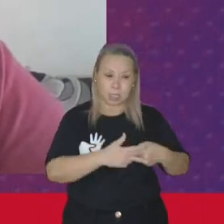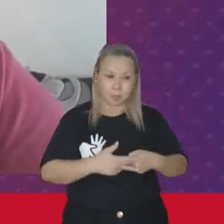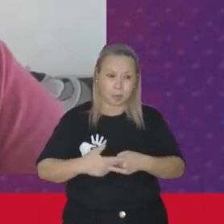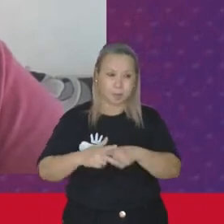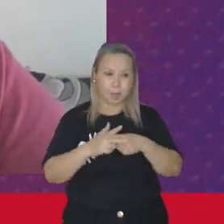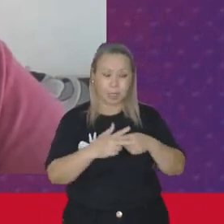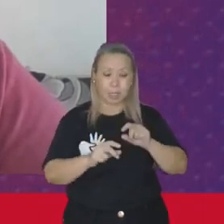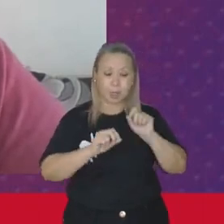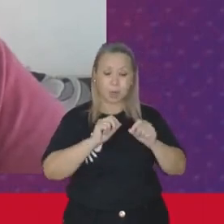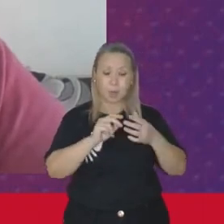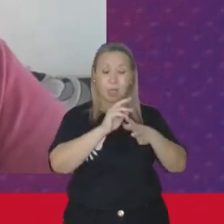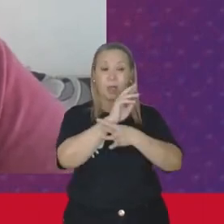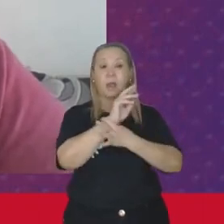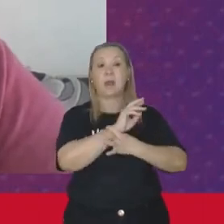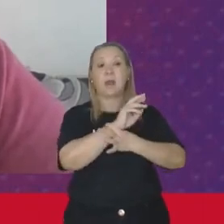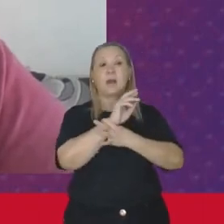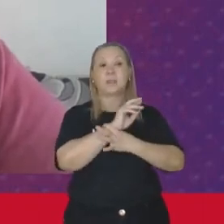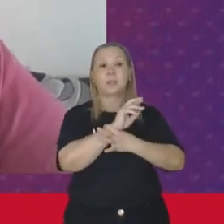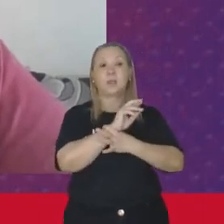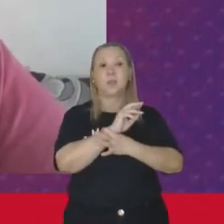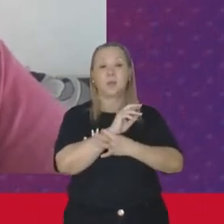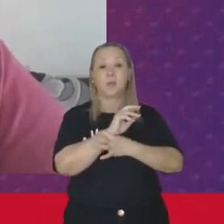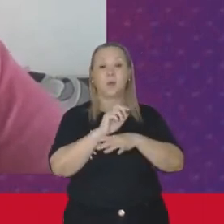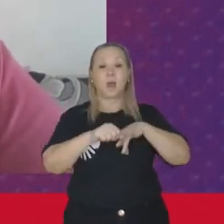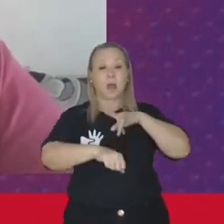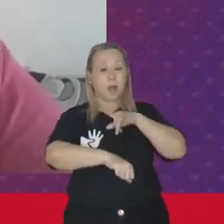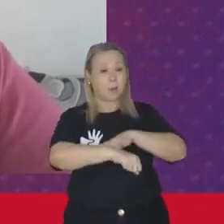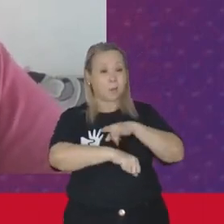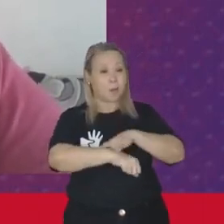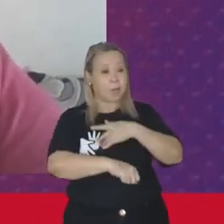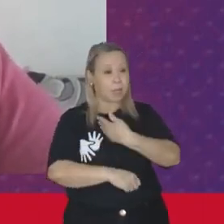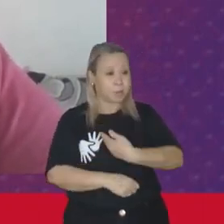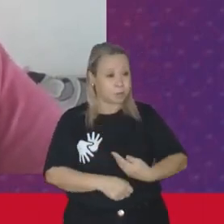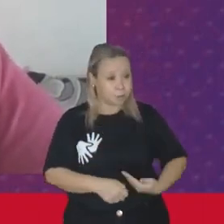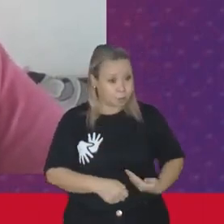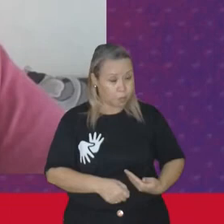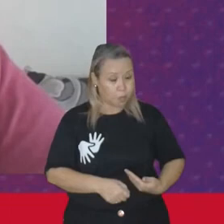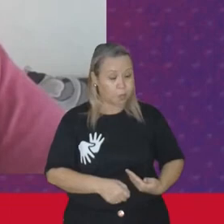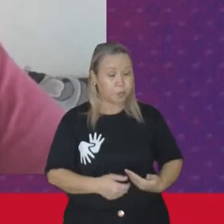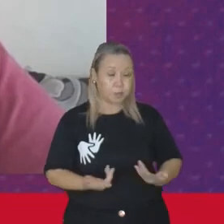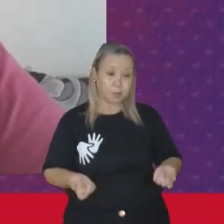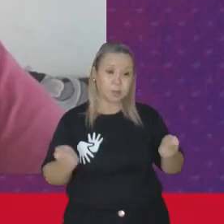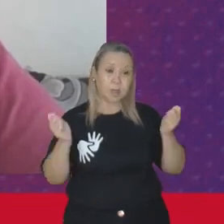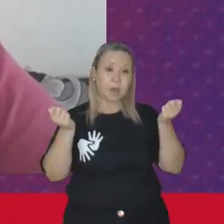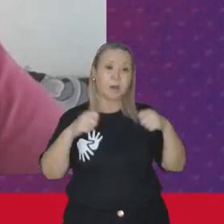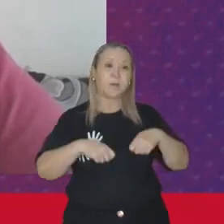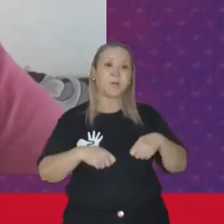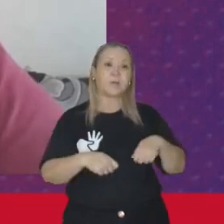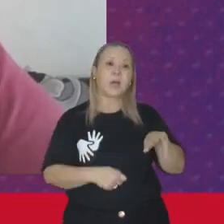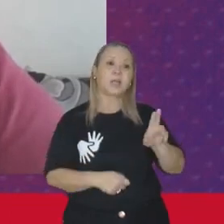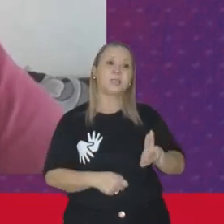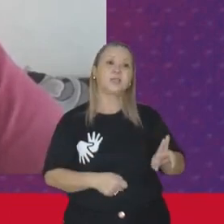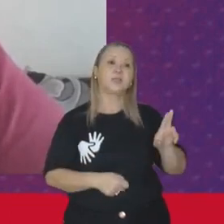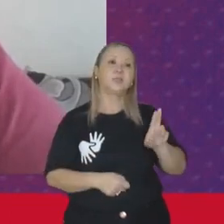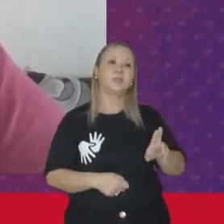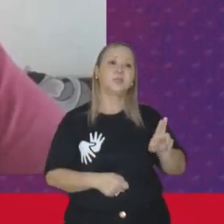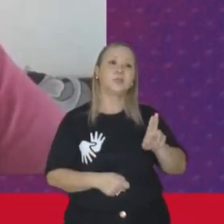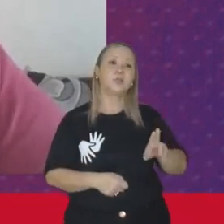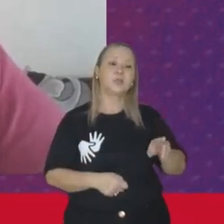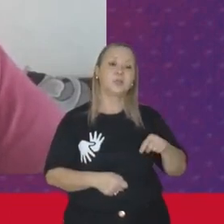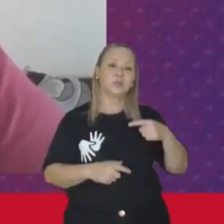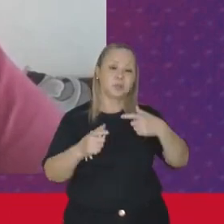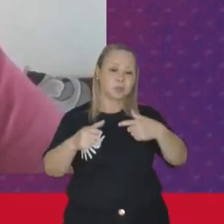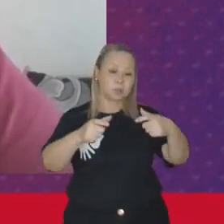que assegurem banheiros públicos e que assegurem aí a possibilidade de uso